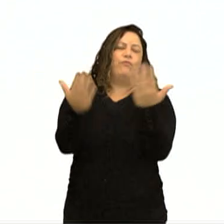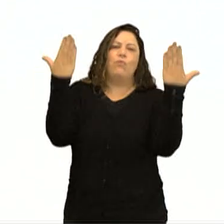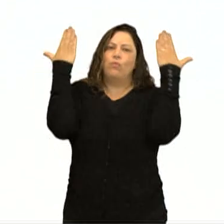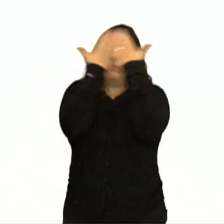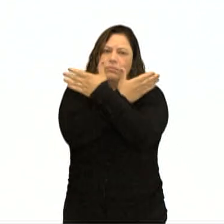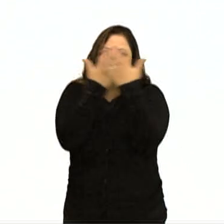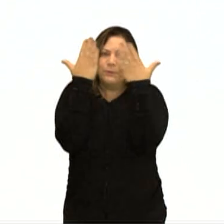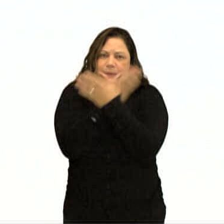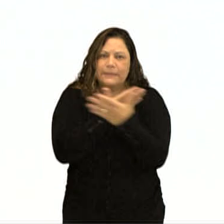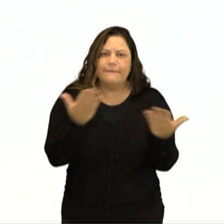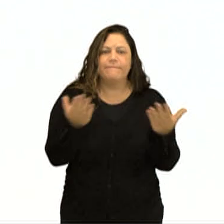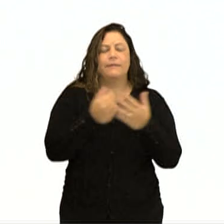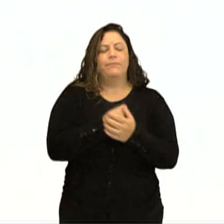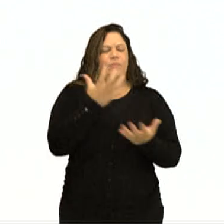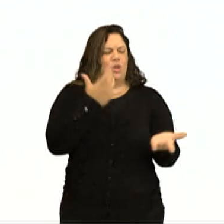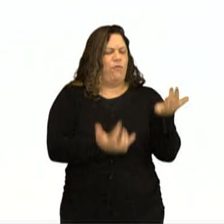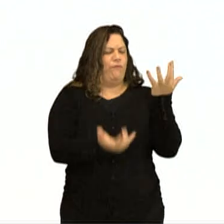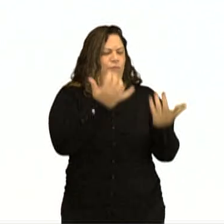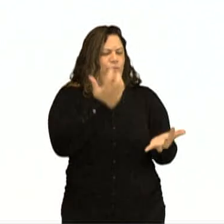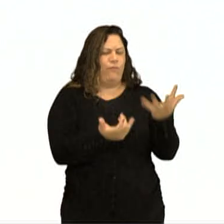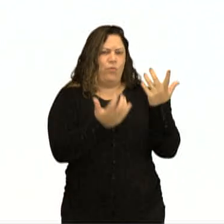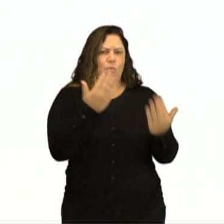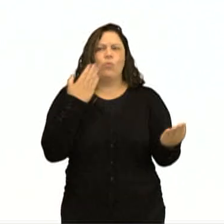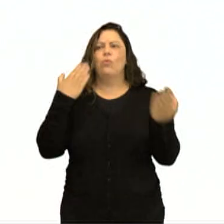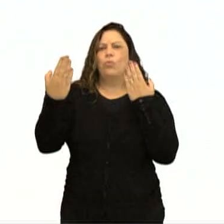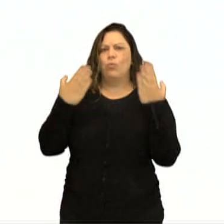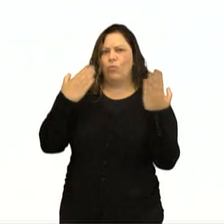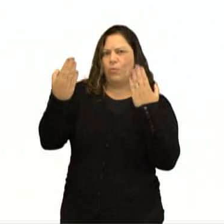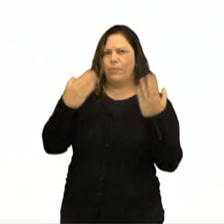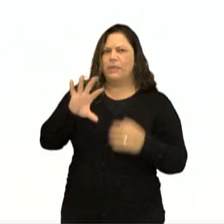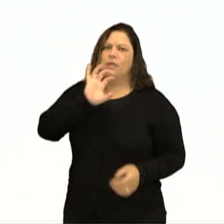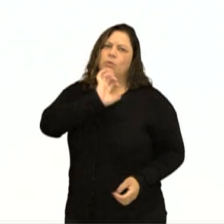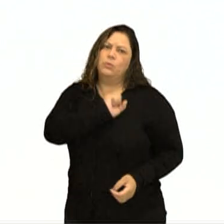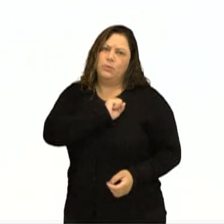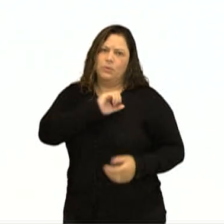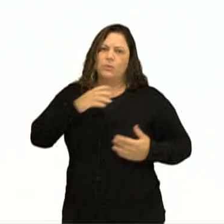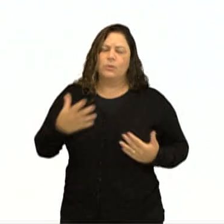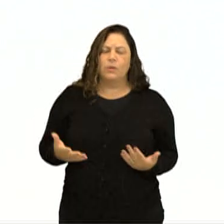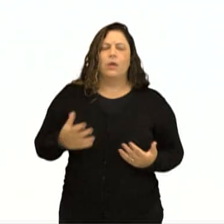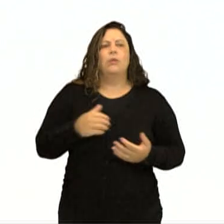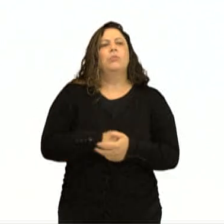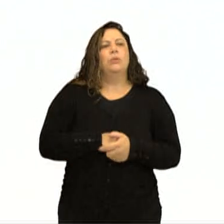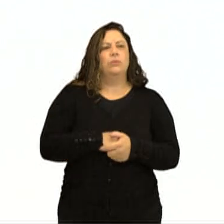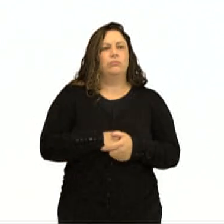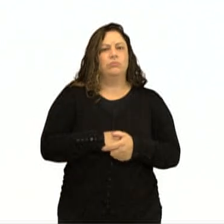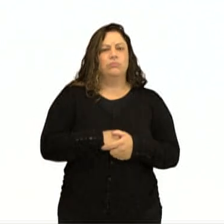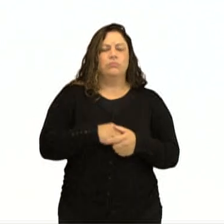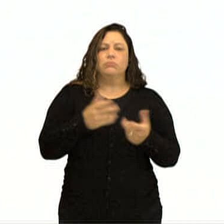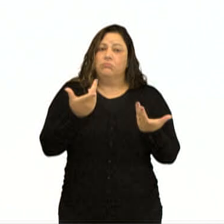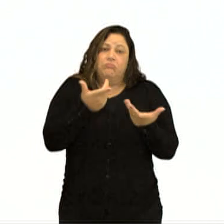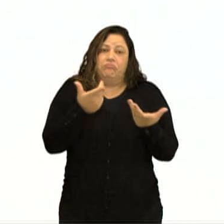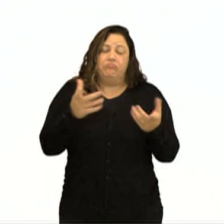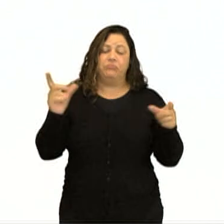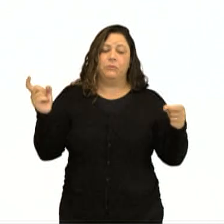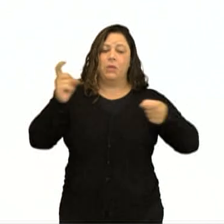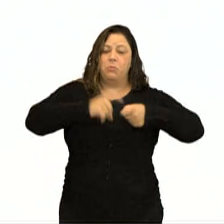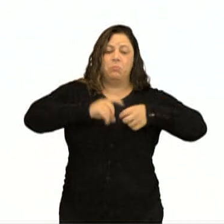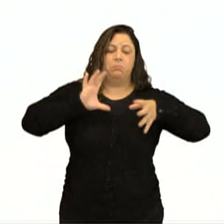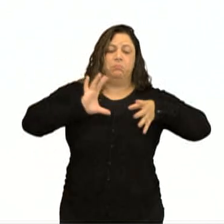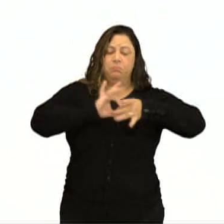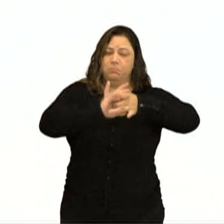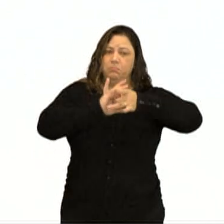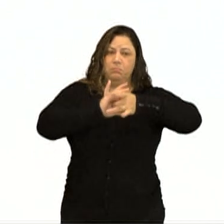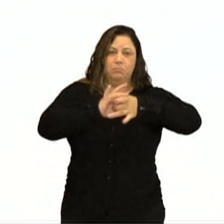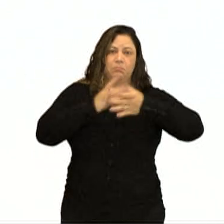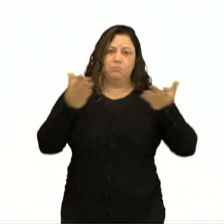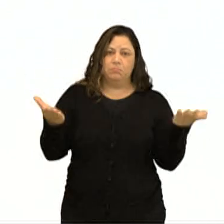Então nós temos o fogo sendo comparado ao amor. E não há nenhum conectivo, não há o como,